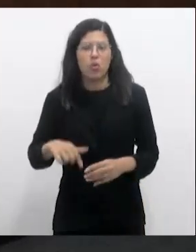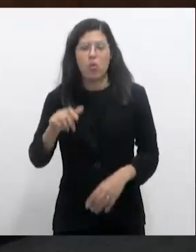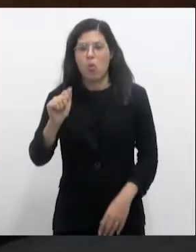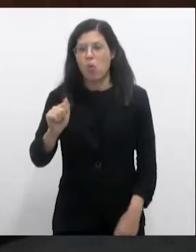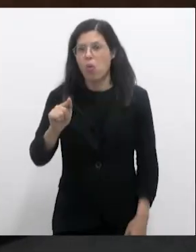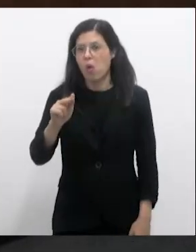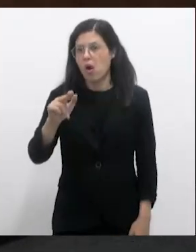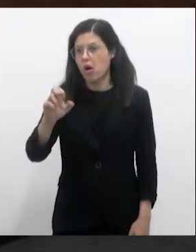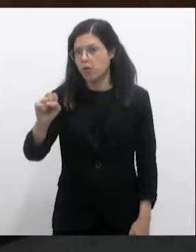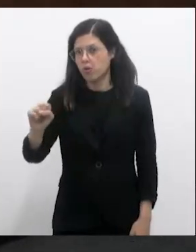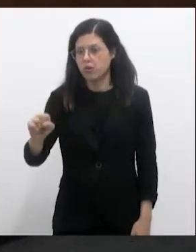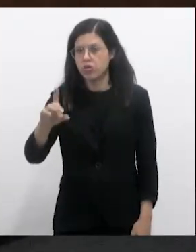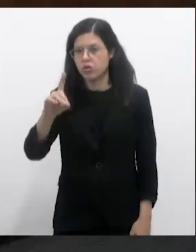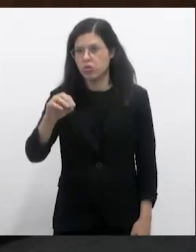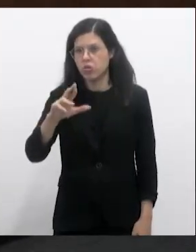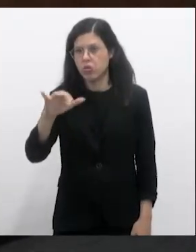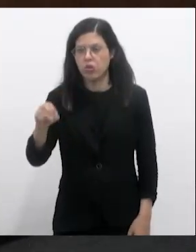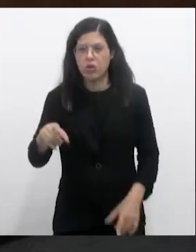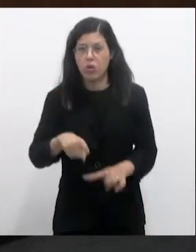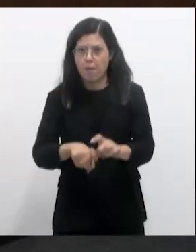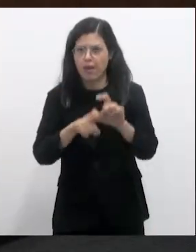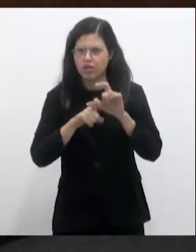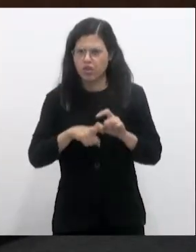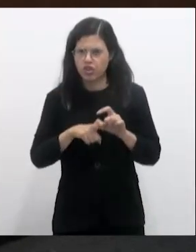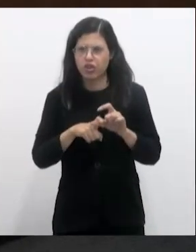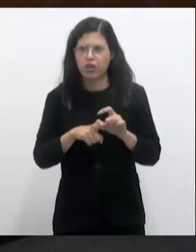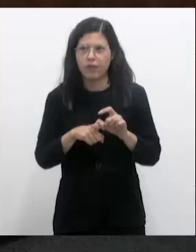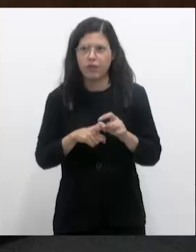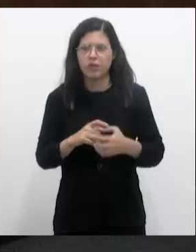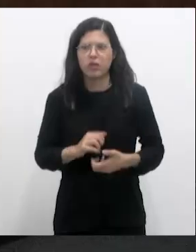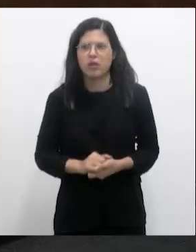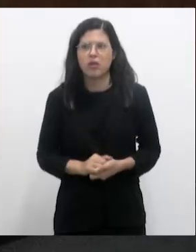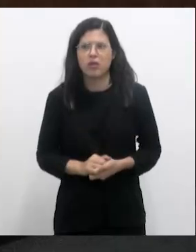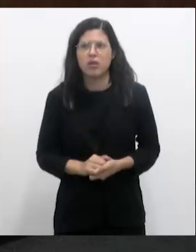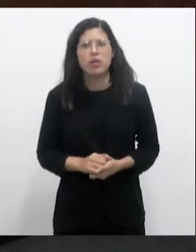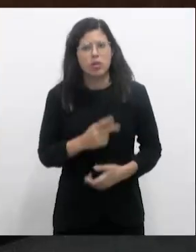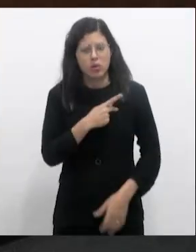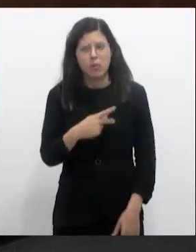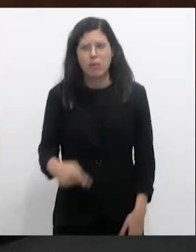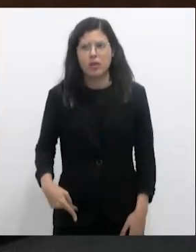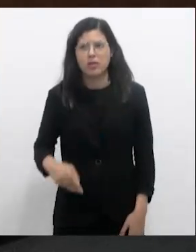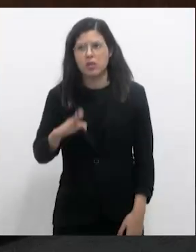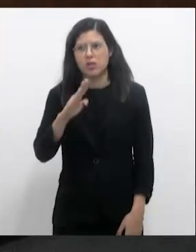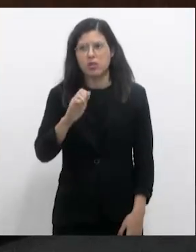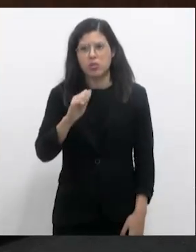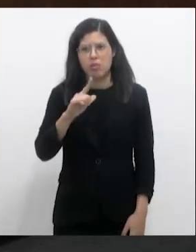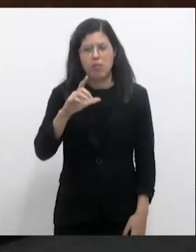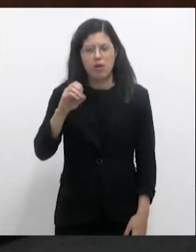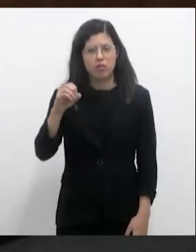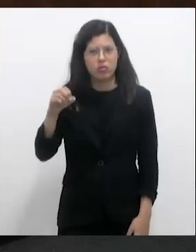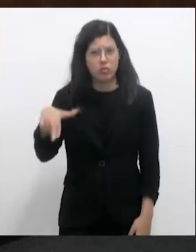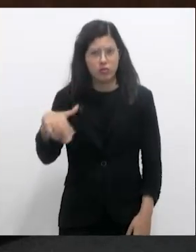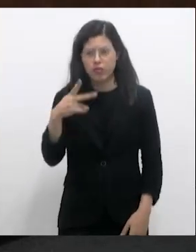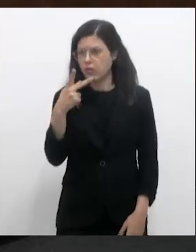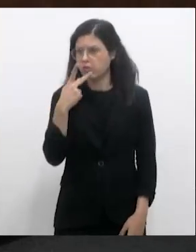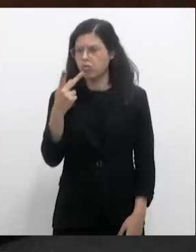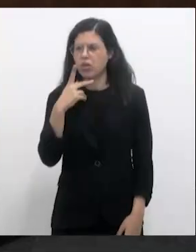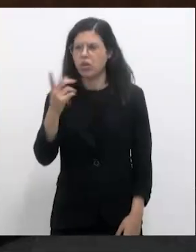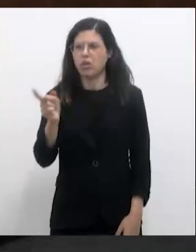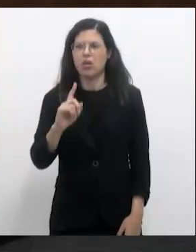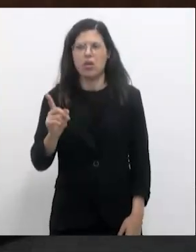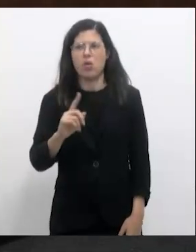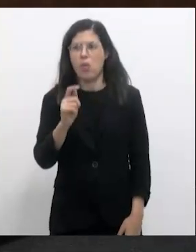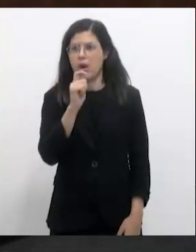uma dívida, no primeiro momento até desmentido pelo presidente Balon, que disse que não, que ainda